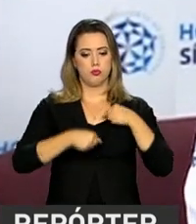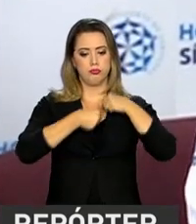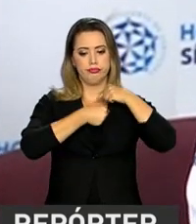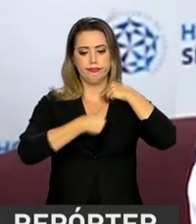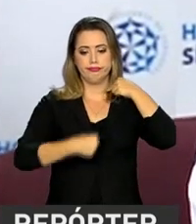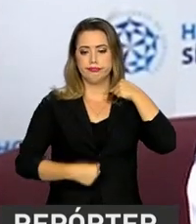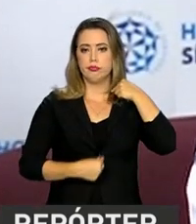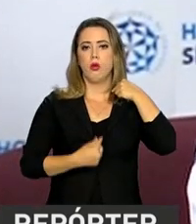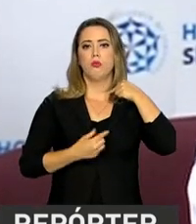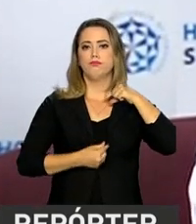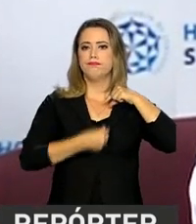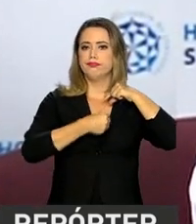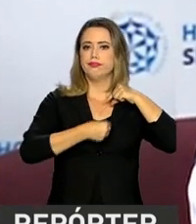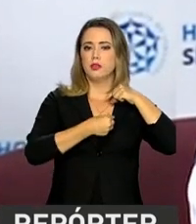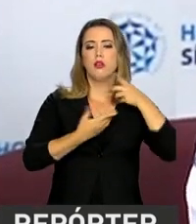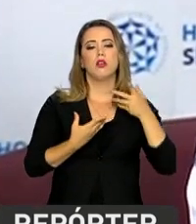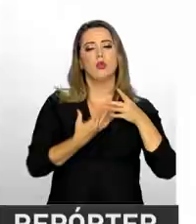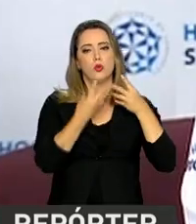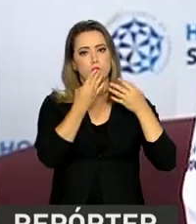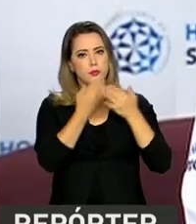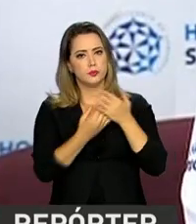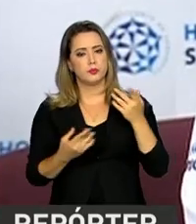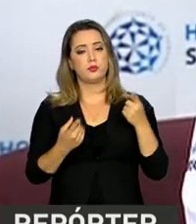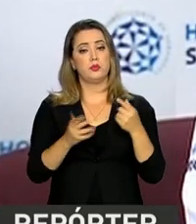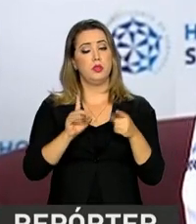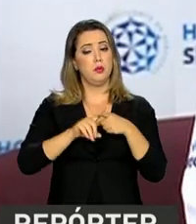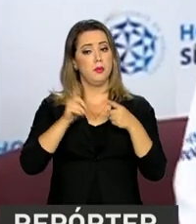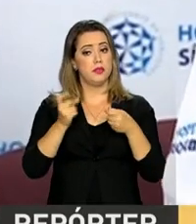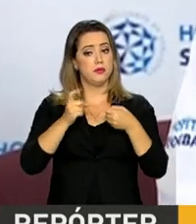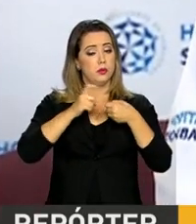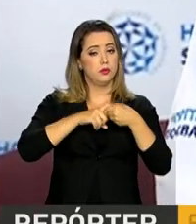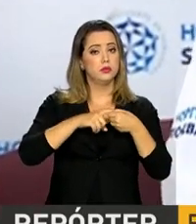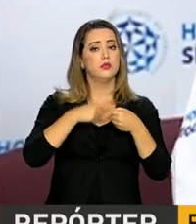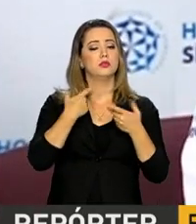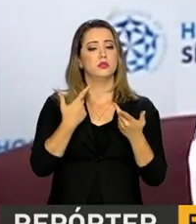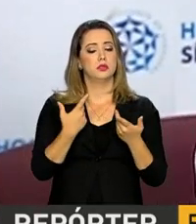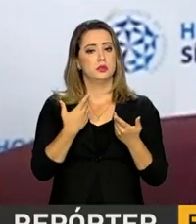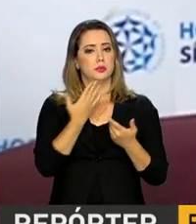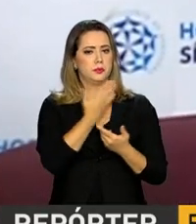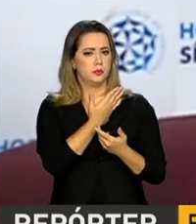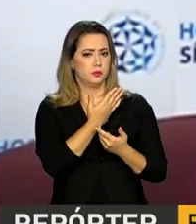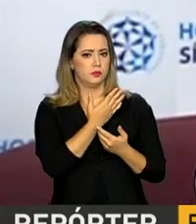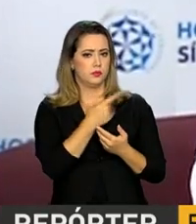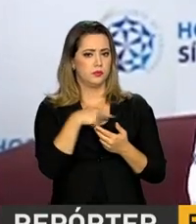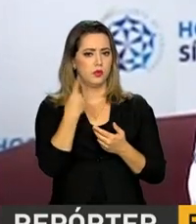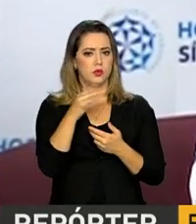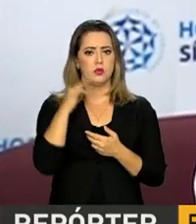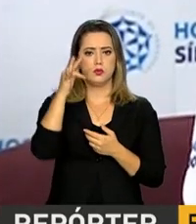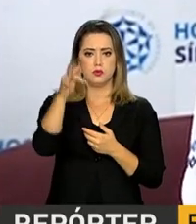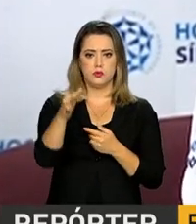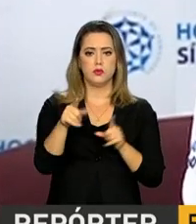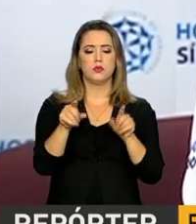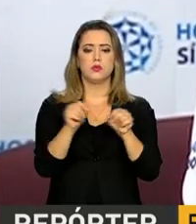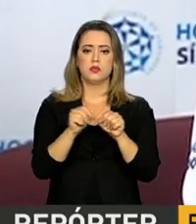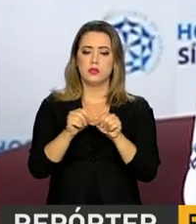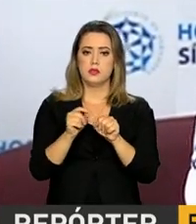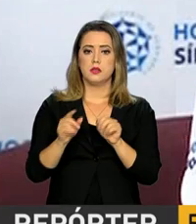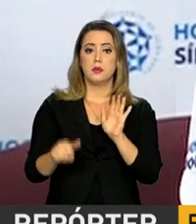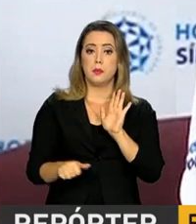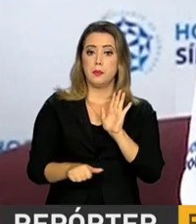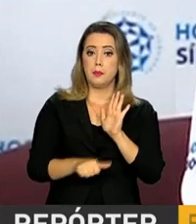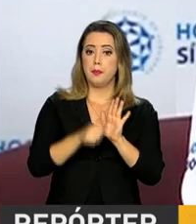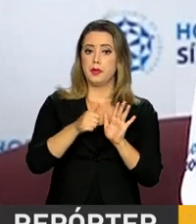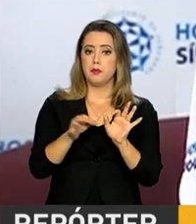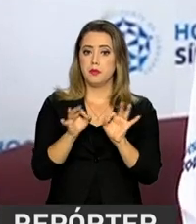restabelecer esse tratamento será retomar cateterismo que teoricamente é previsto isso nós vamos deixar para o futuro primeiro resolver a